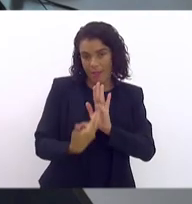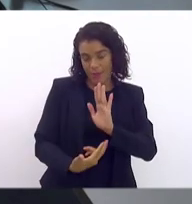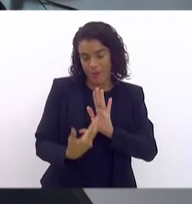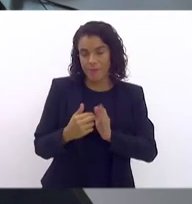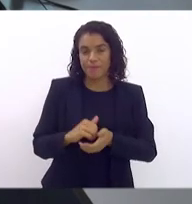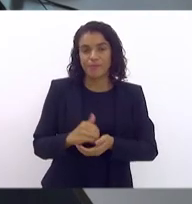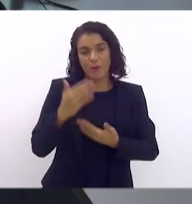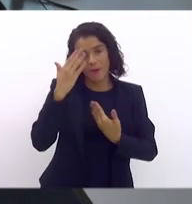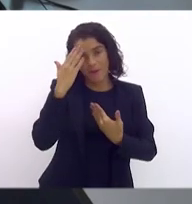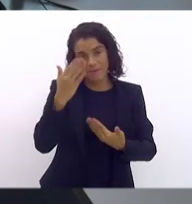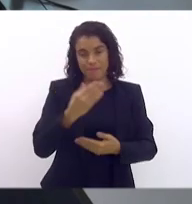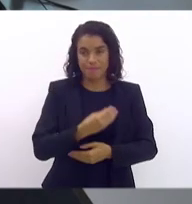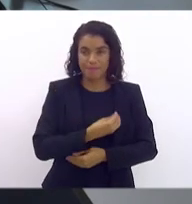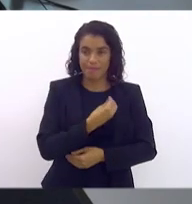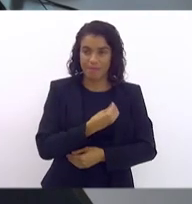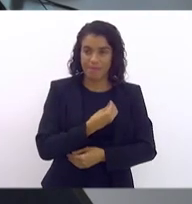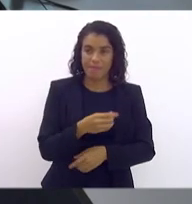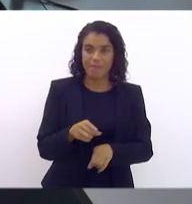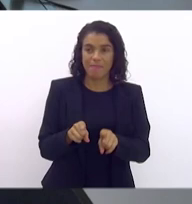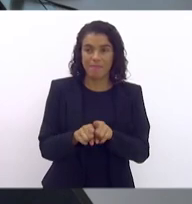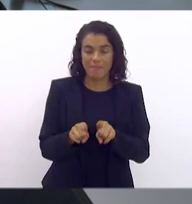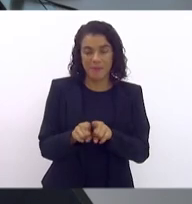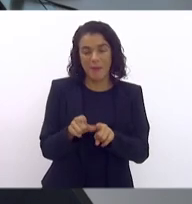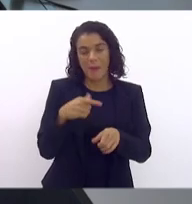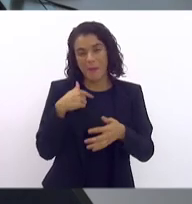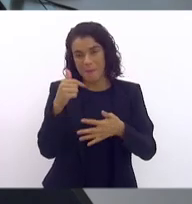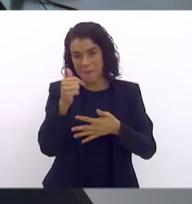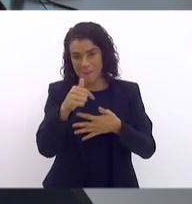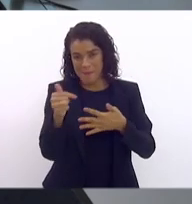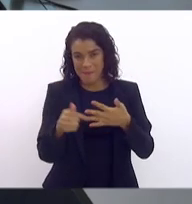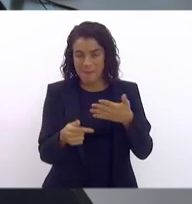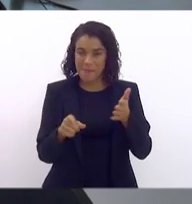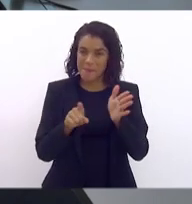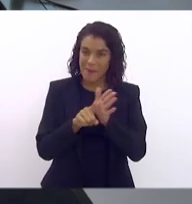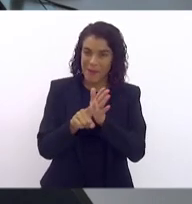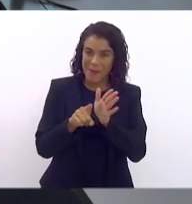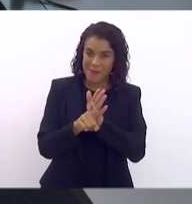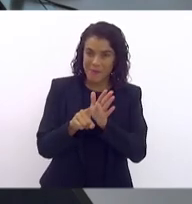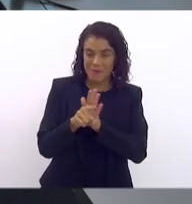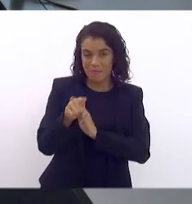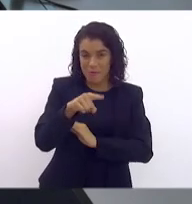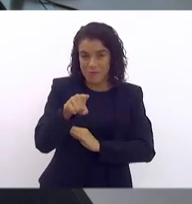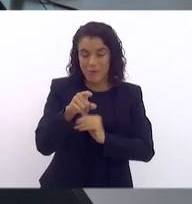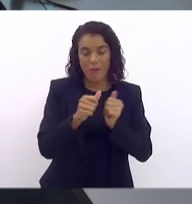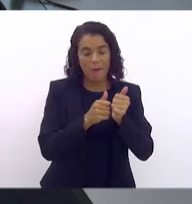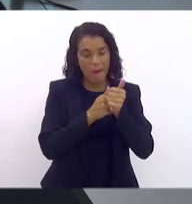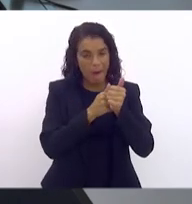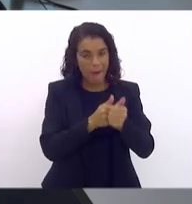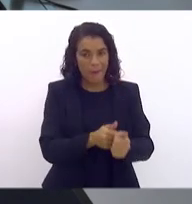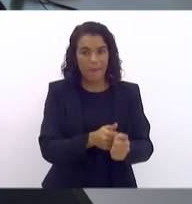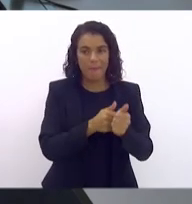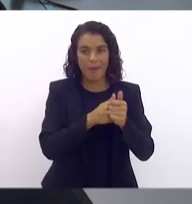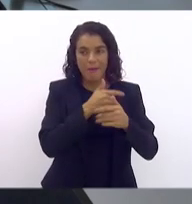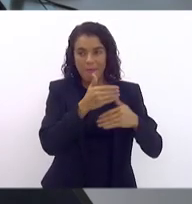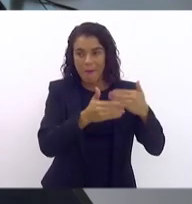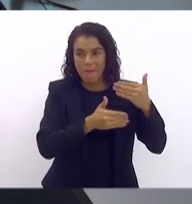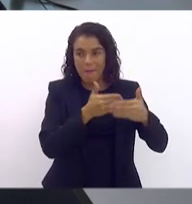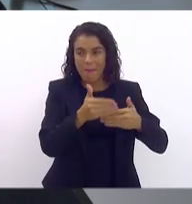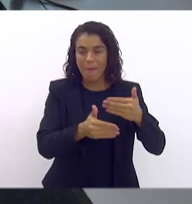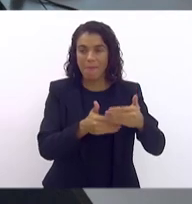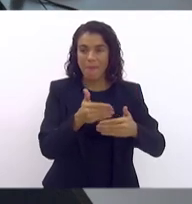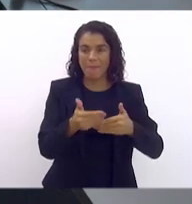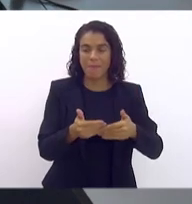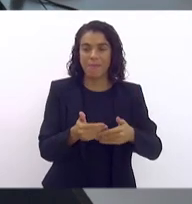a sua presença e já vou trazer uma série de perguntas já que o senhor acompanhou bem esta CPI tem acompanhado seu trabalho